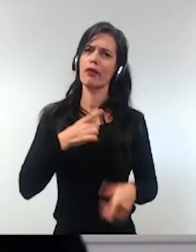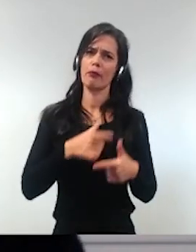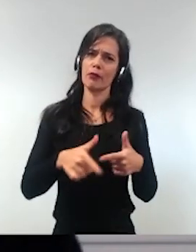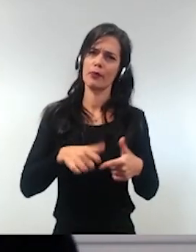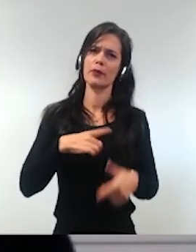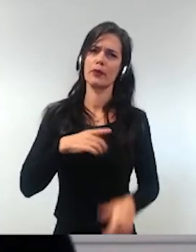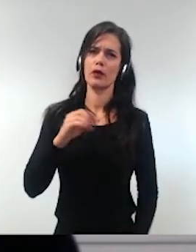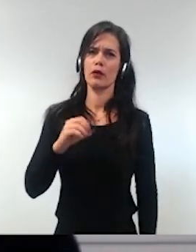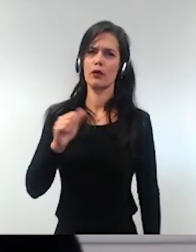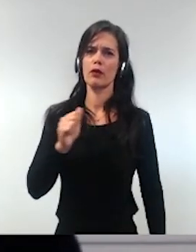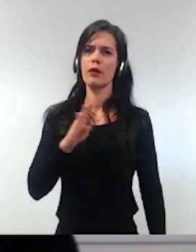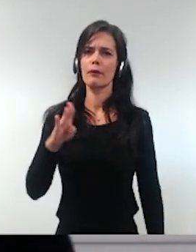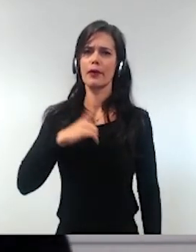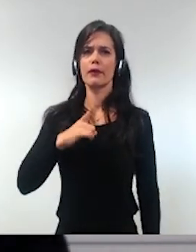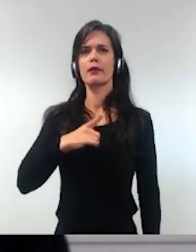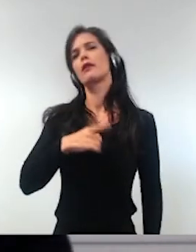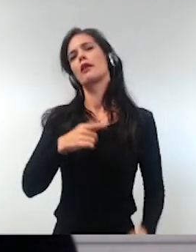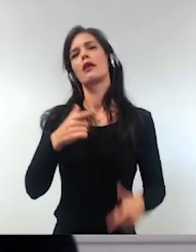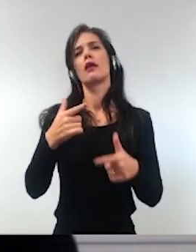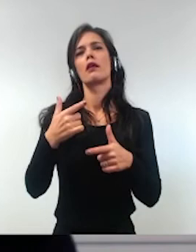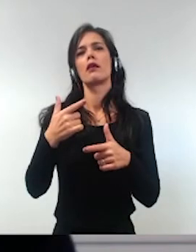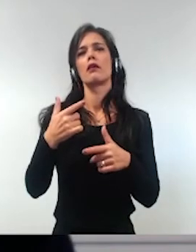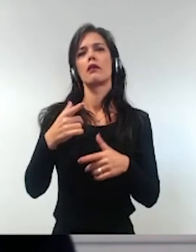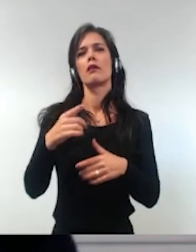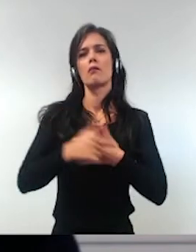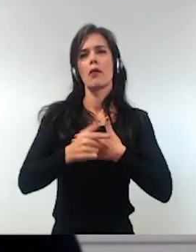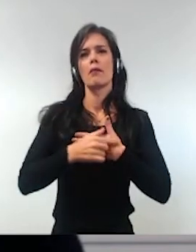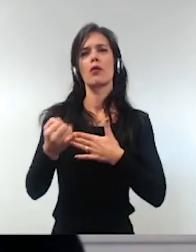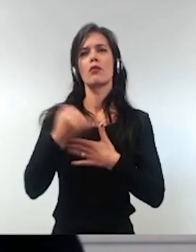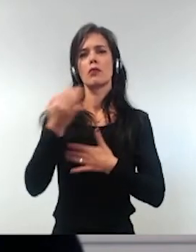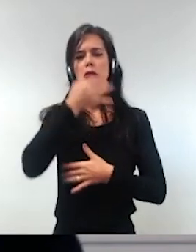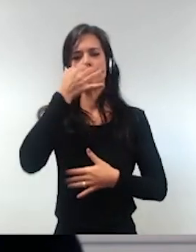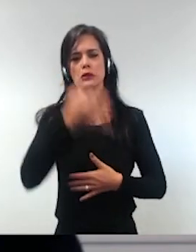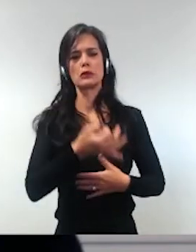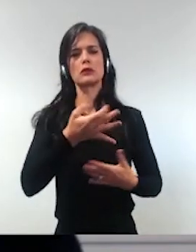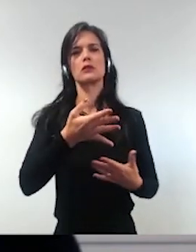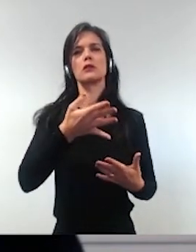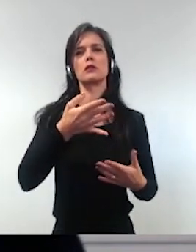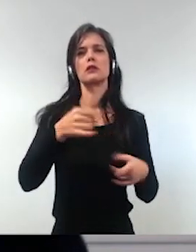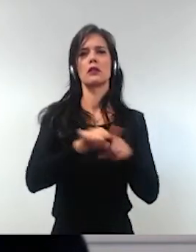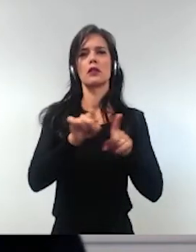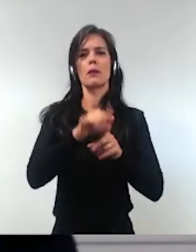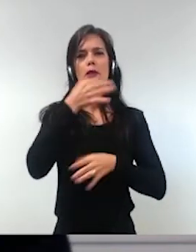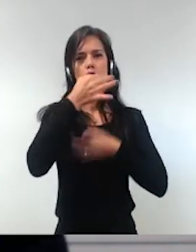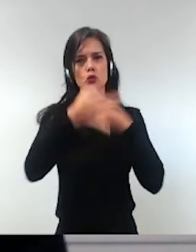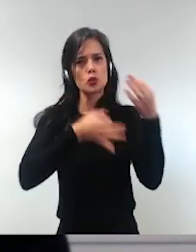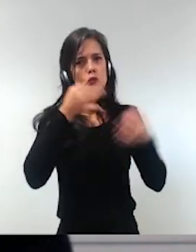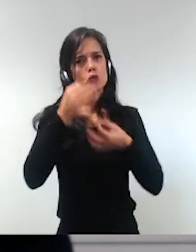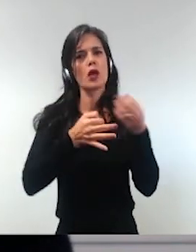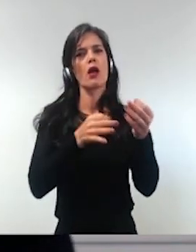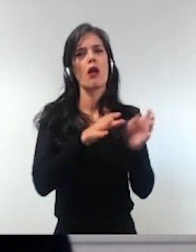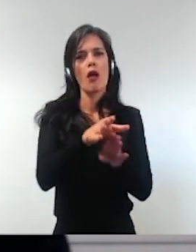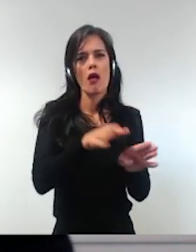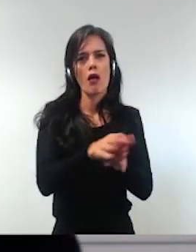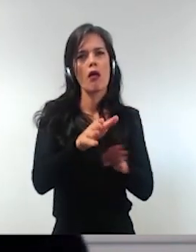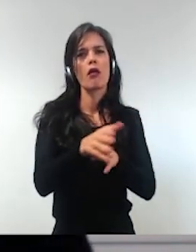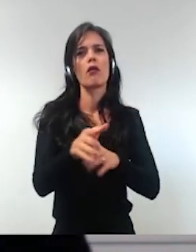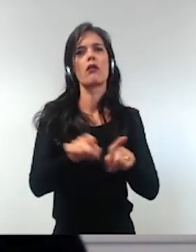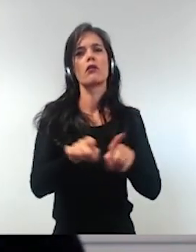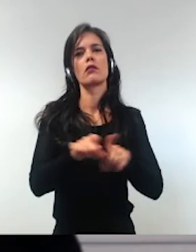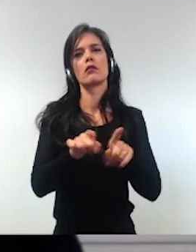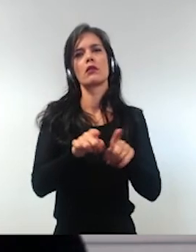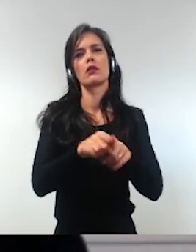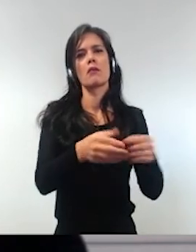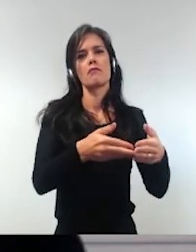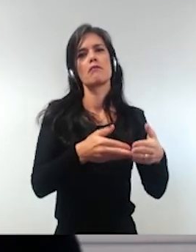que tem o seu papel muito importante de criticar, de dar sugestões e de exigir um poder